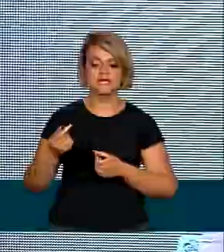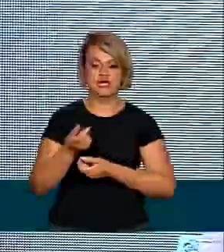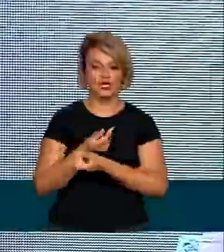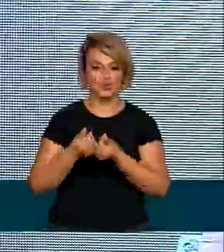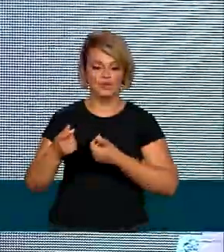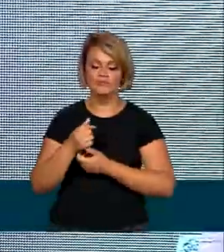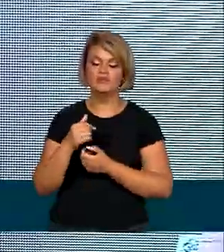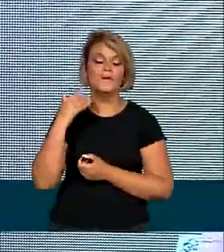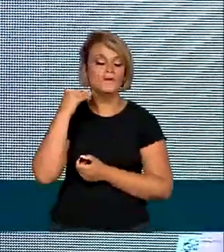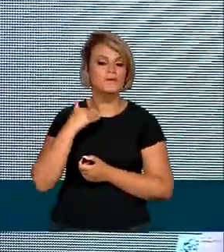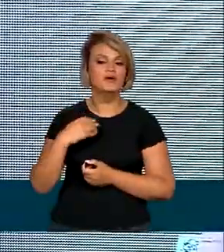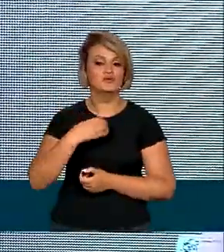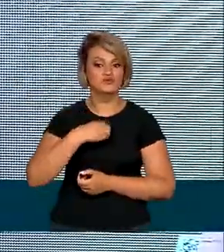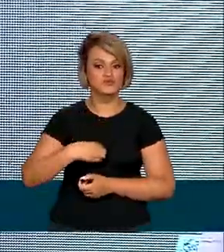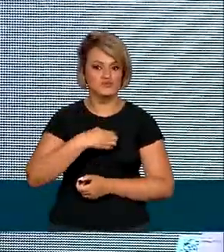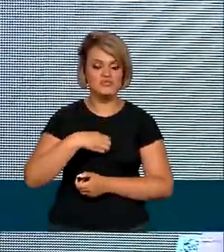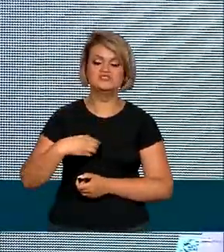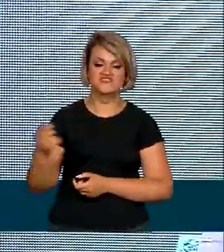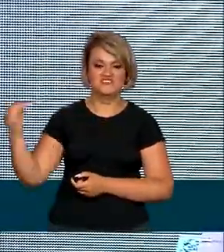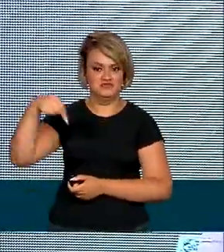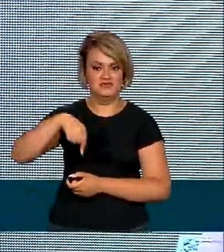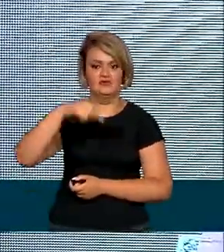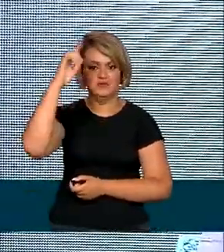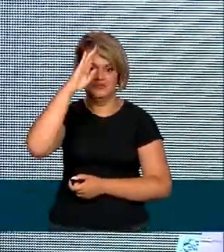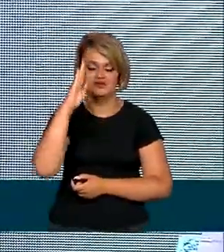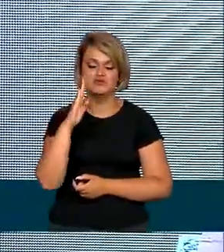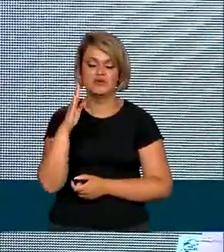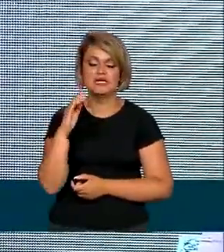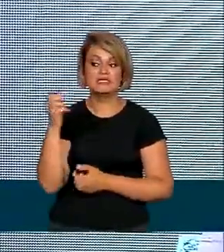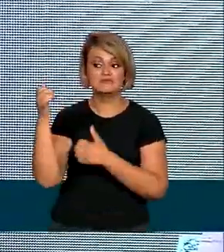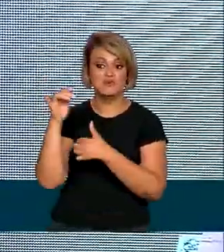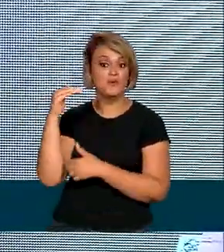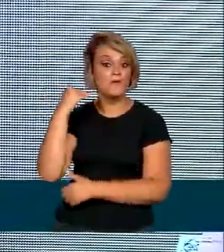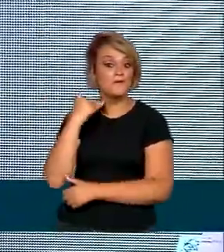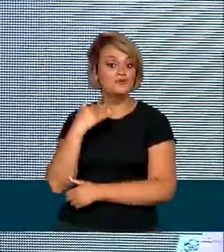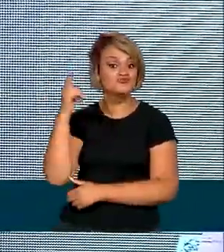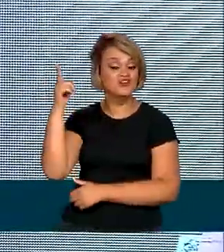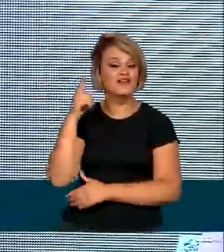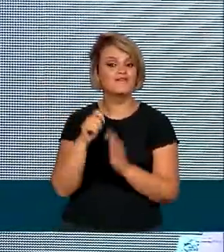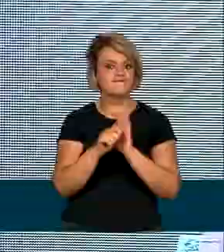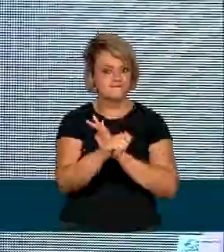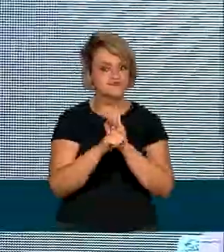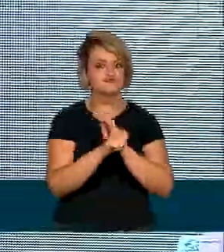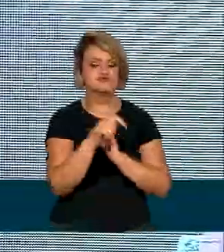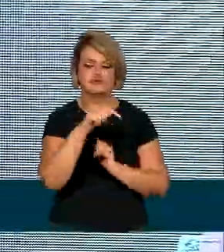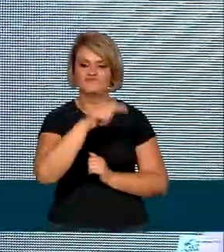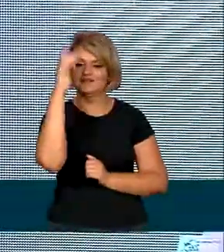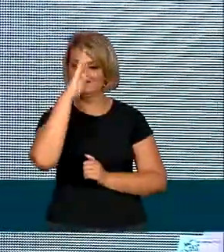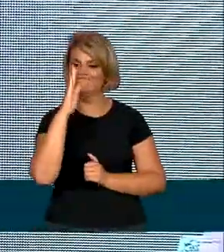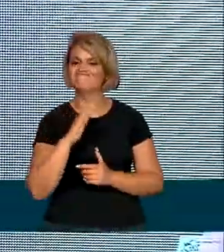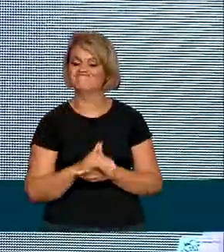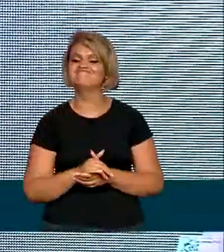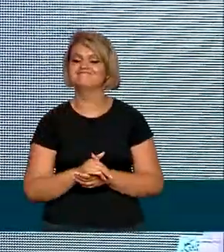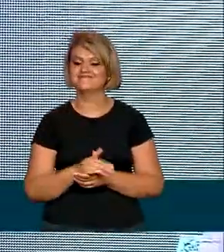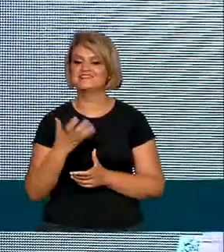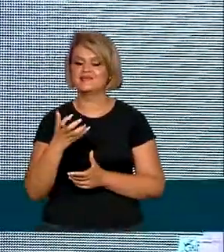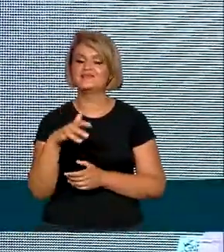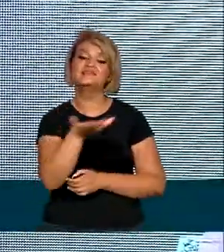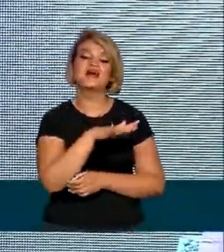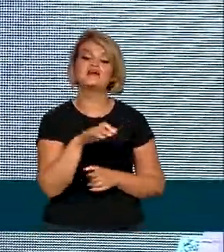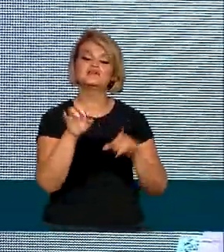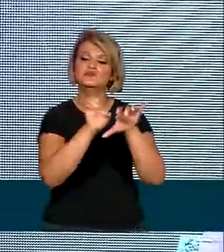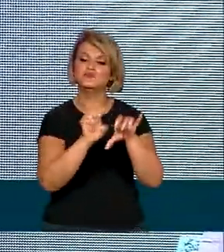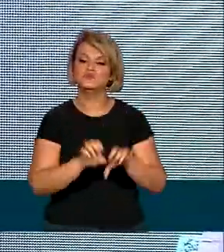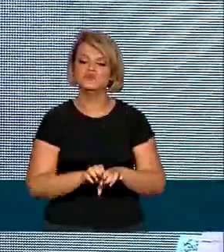com o banco da Suíça ele dava boa notícia de que o banco suíço quer investir fortemente no Brasil na área